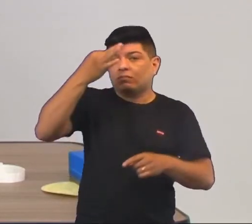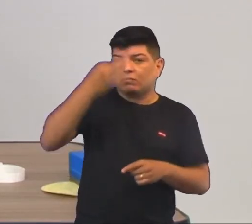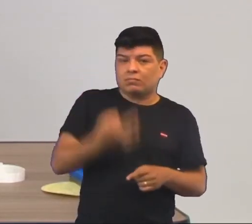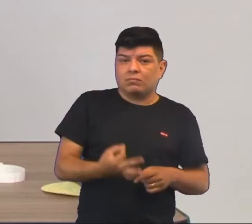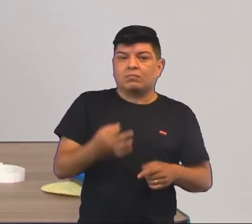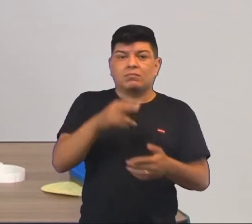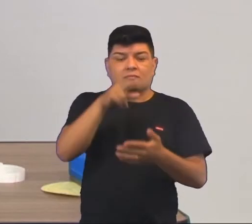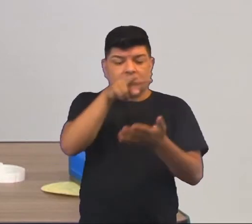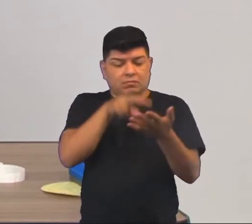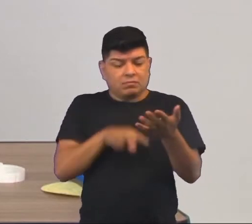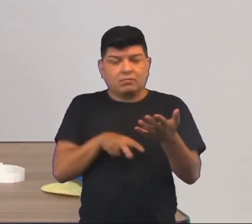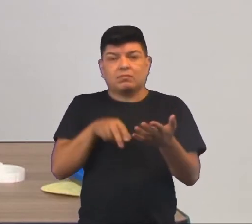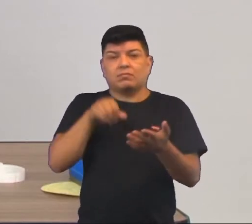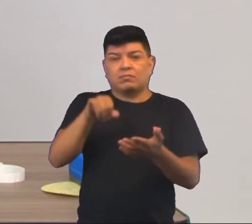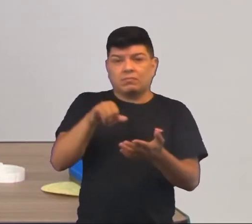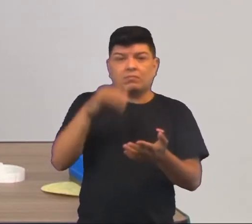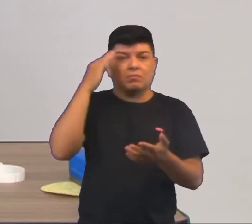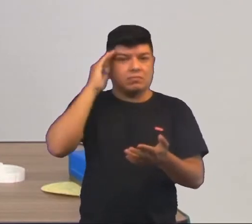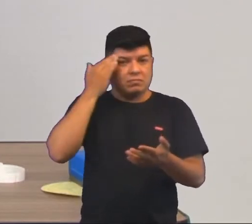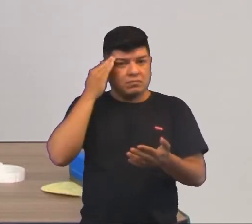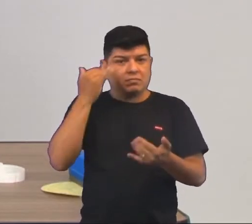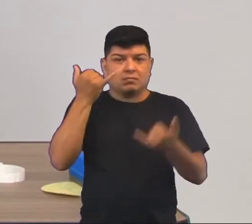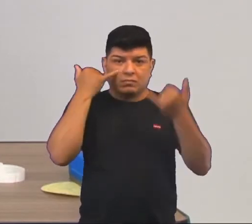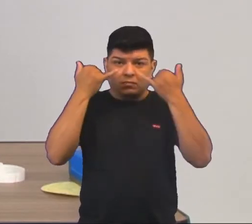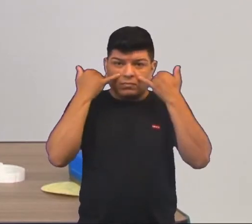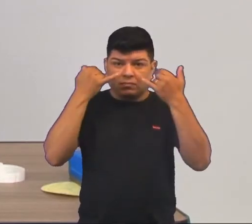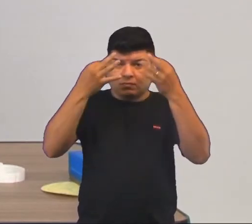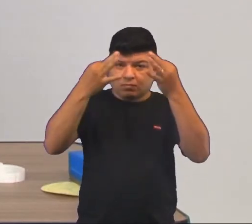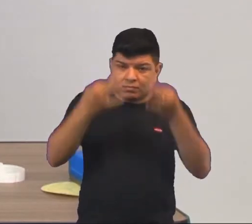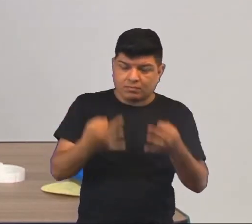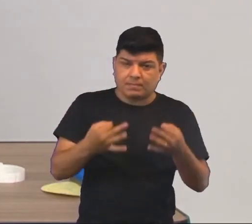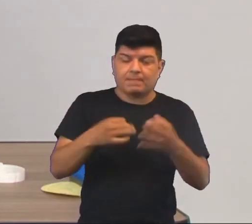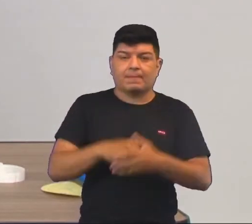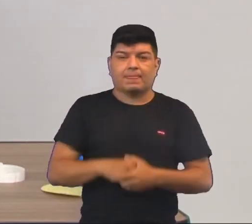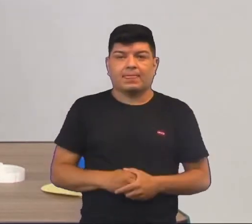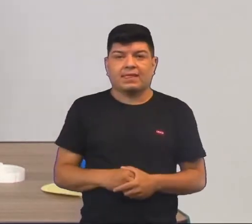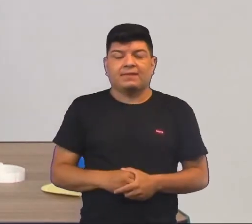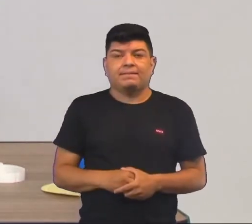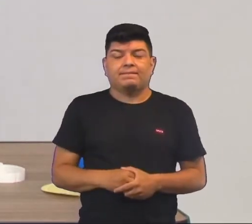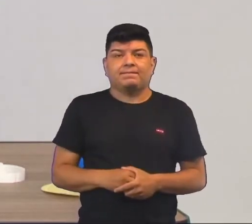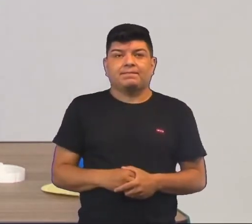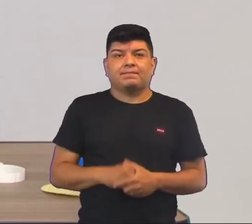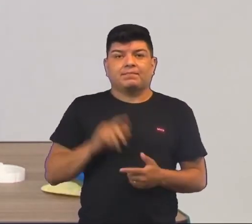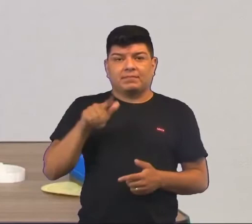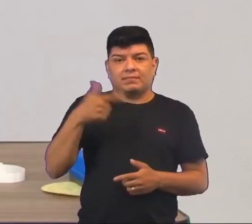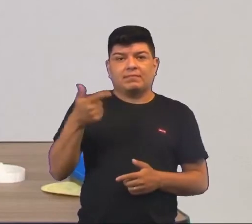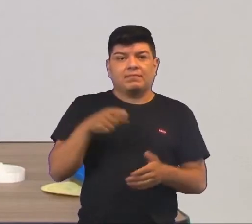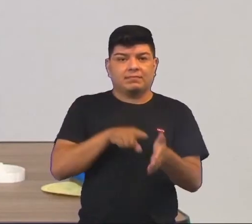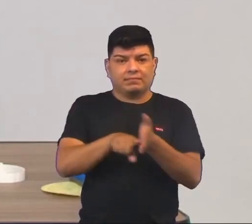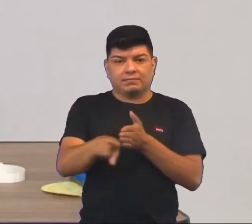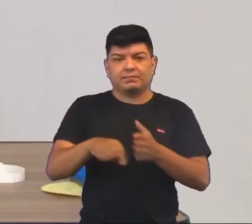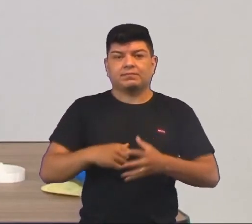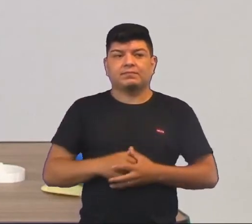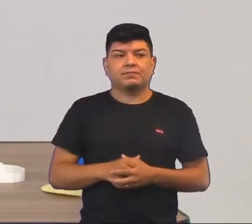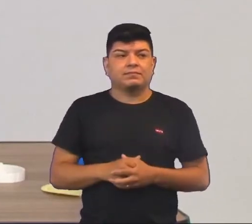a leitura para ver se você compreendeu a informação da maneira correta, tá bom? Vamos lá para a próxima questão.